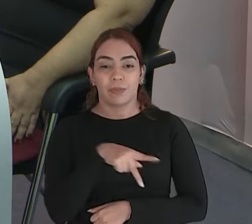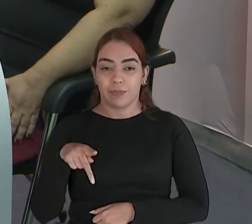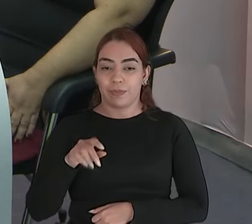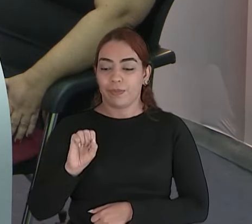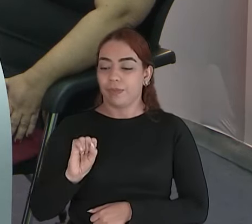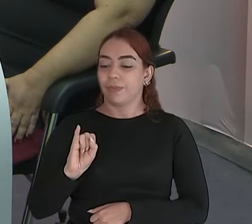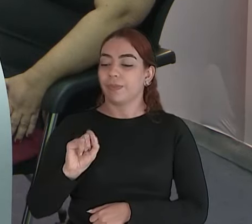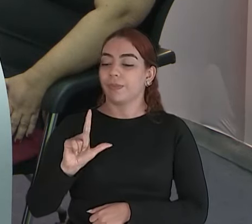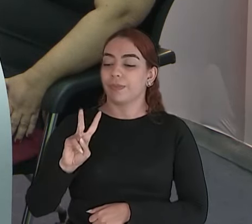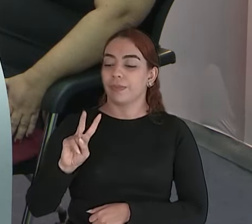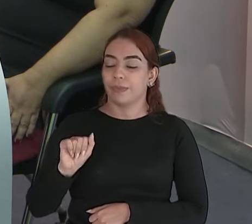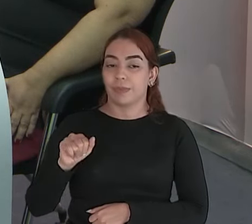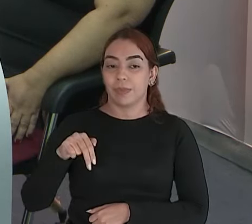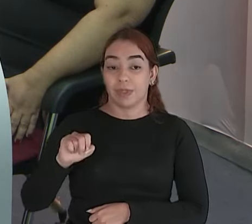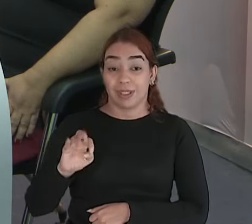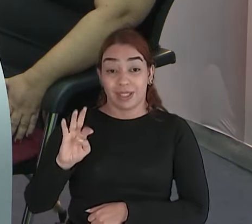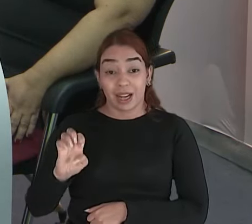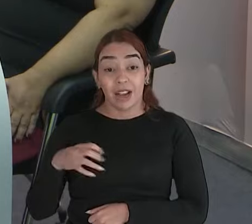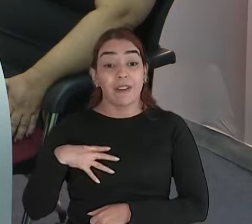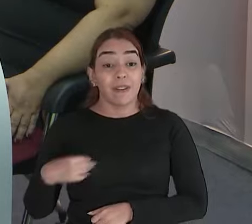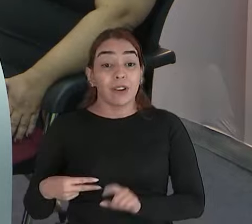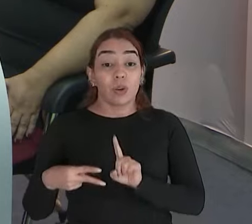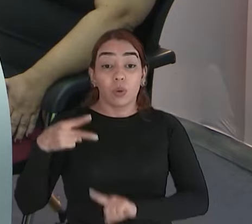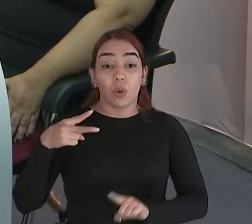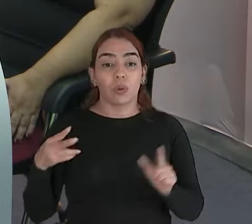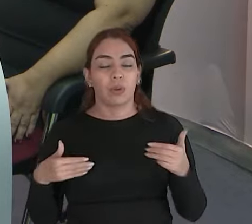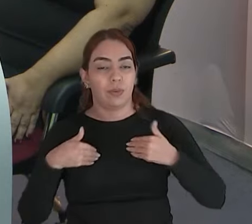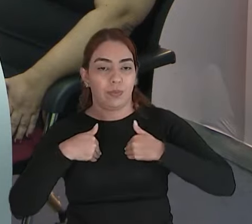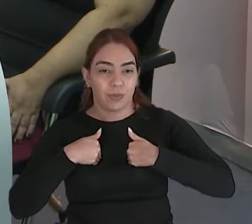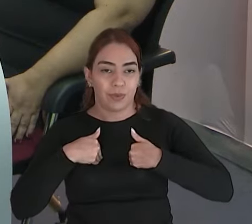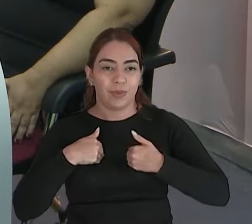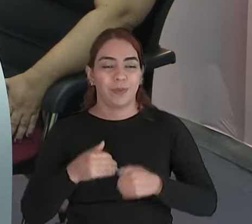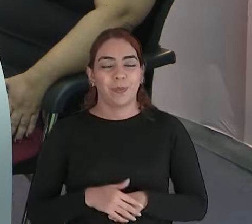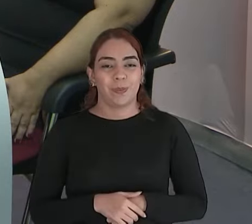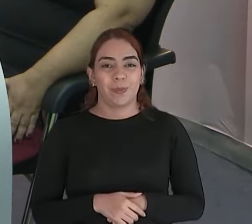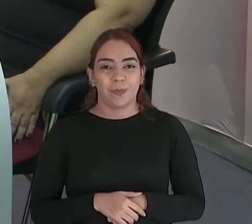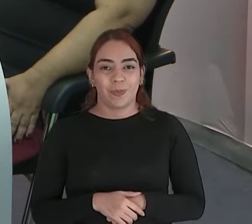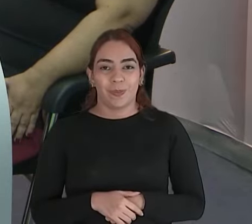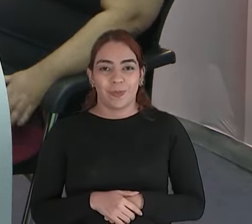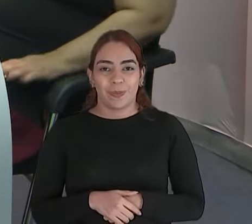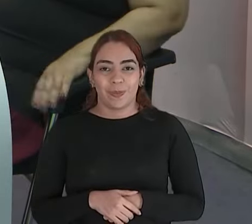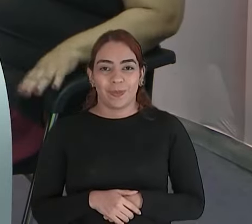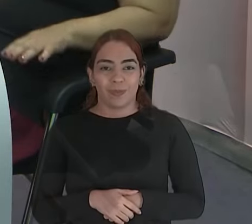Silvanete, mãe de 2 crianças autistas. A gente volta em instantes.